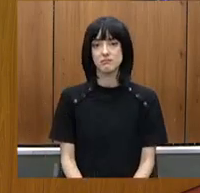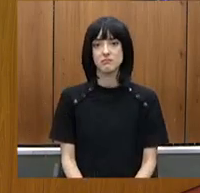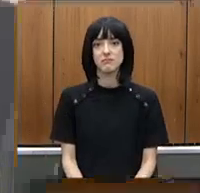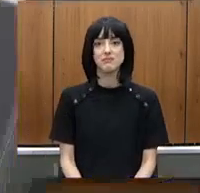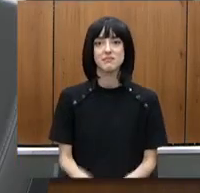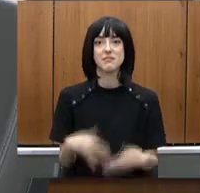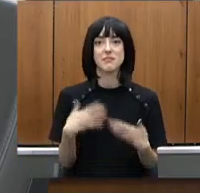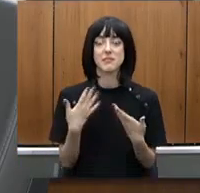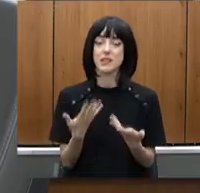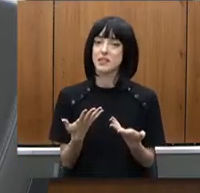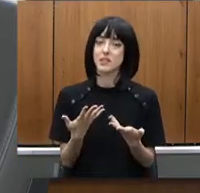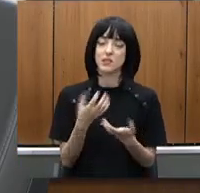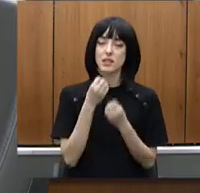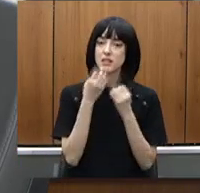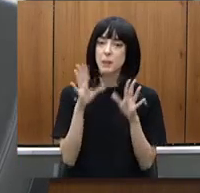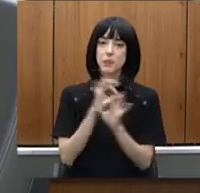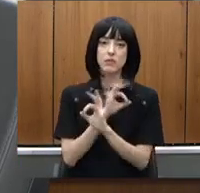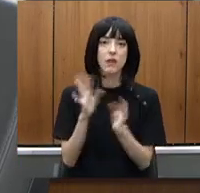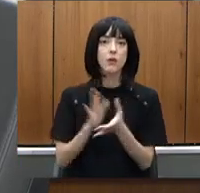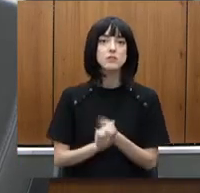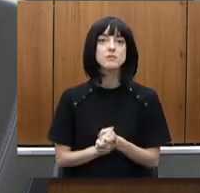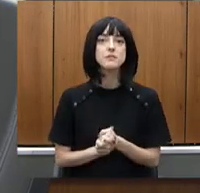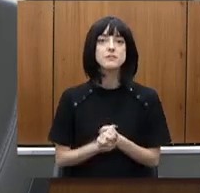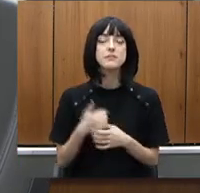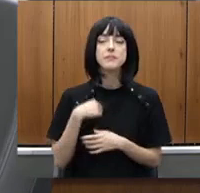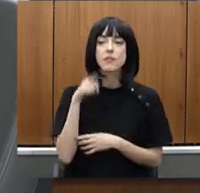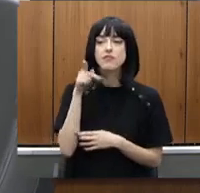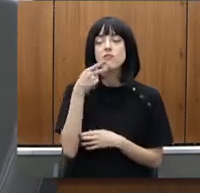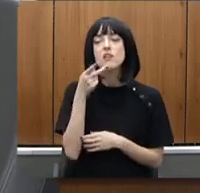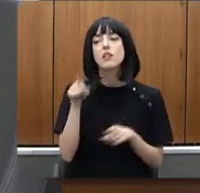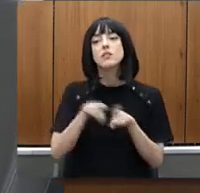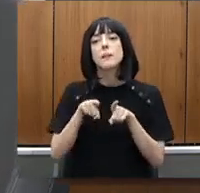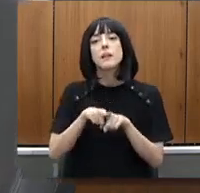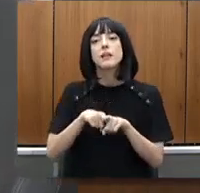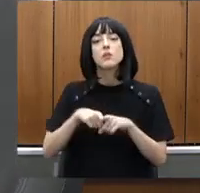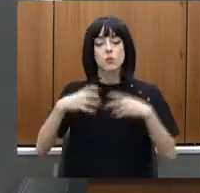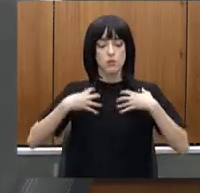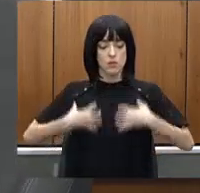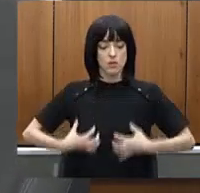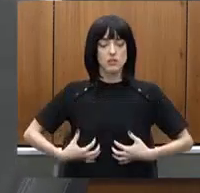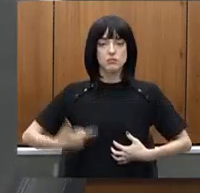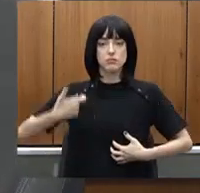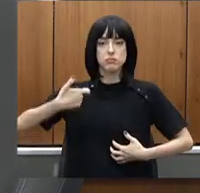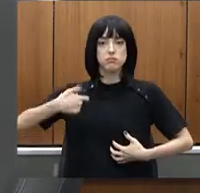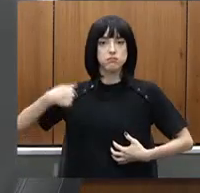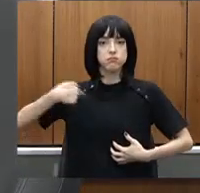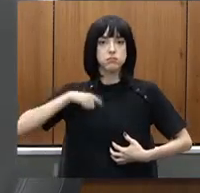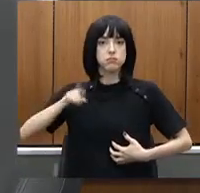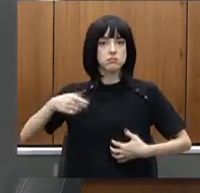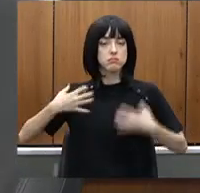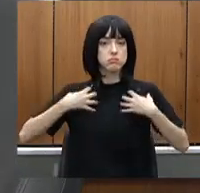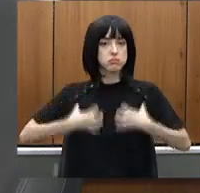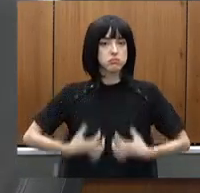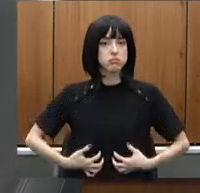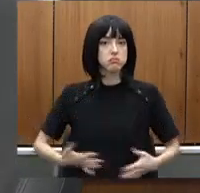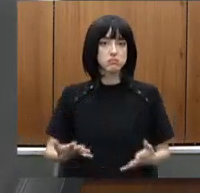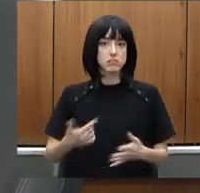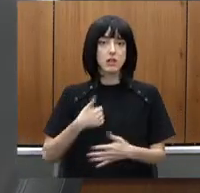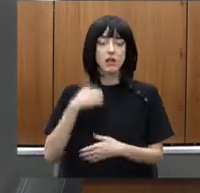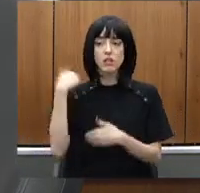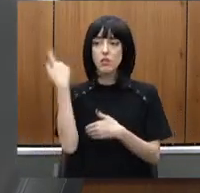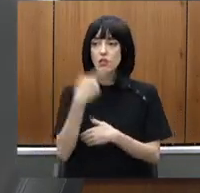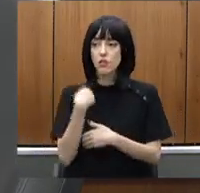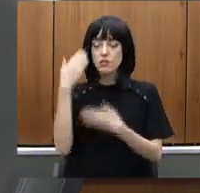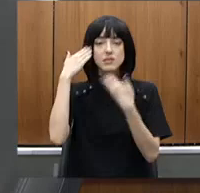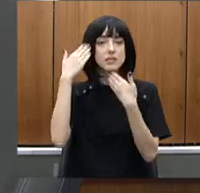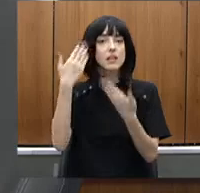das melhorias dos coletes eu fiz uma referência né a gente agradece também depois daquela daquele daquela reunião que